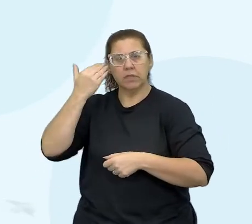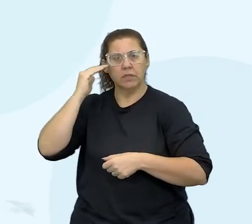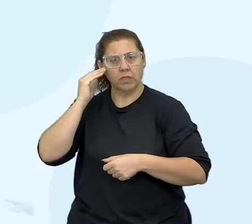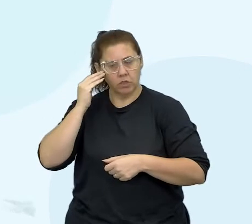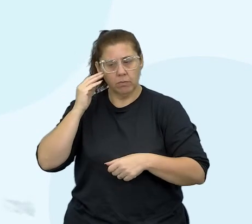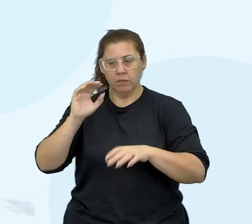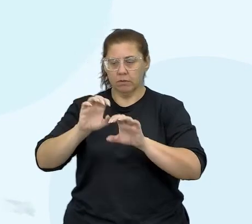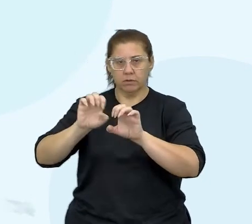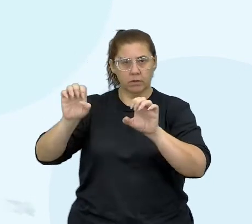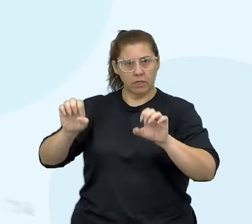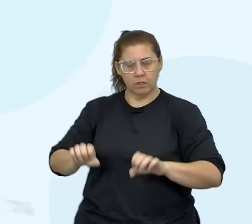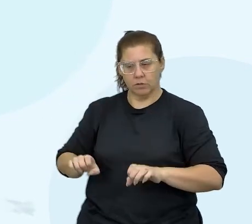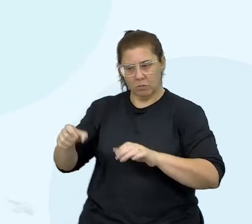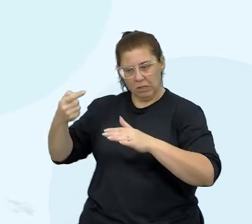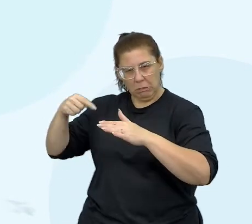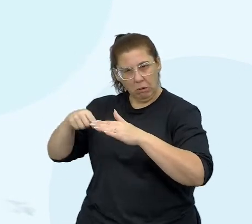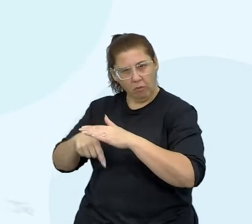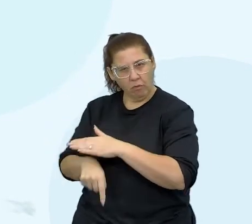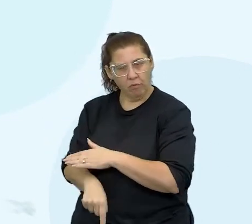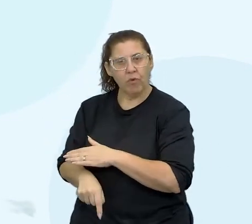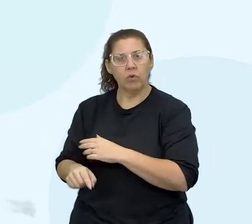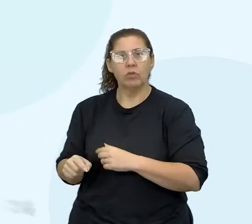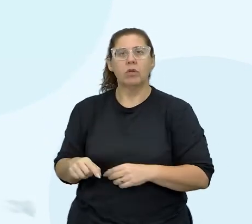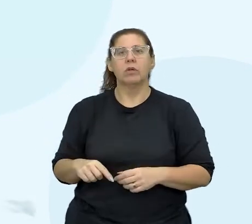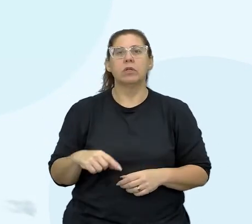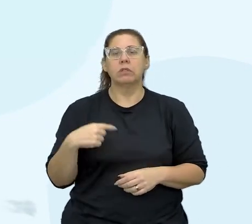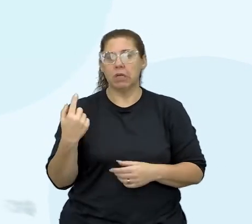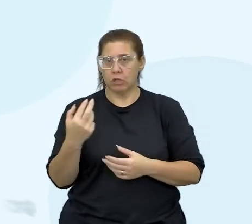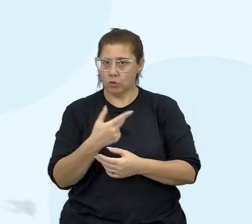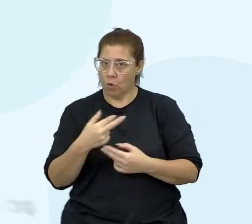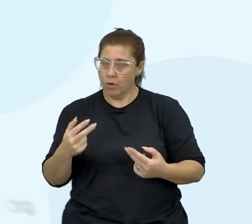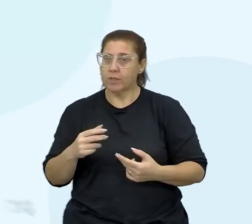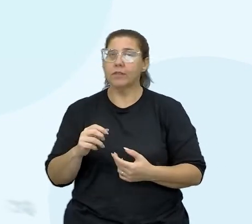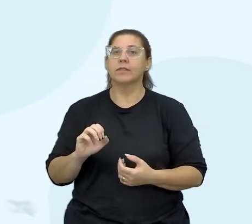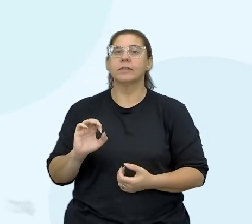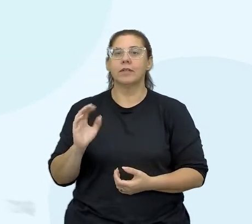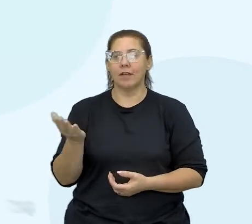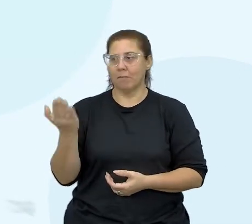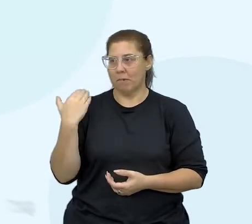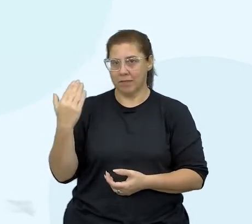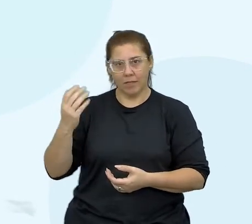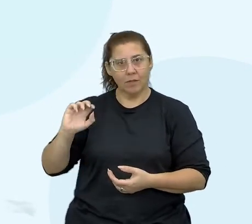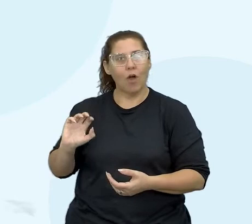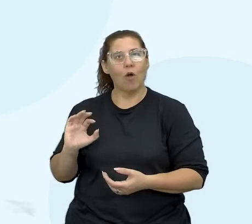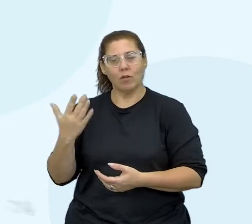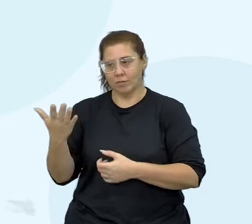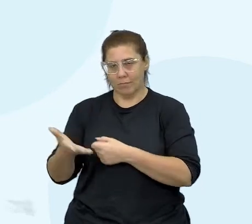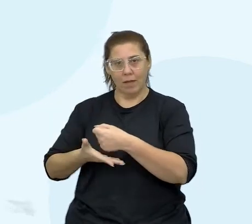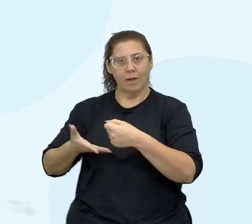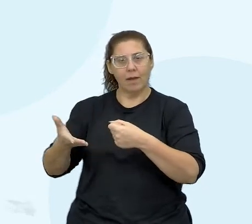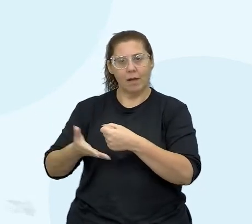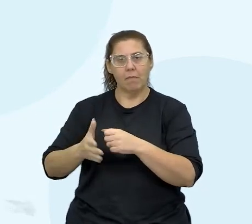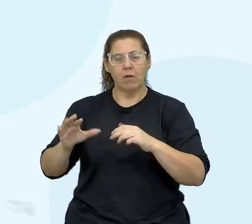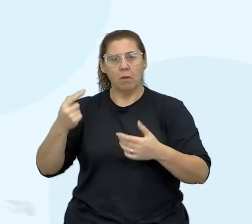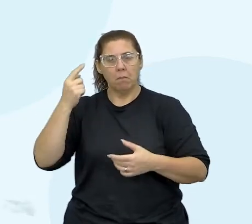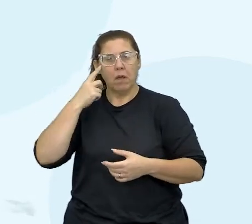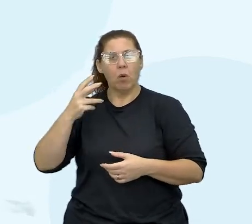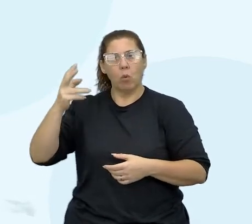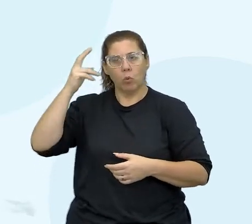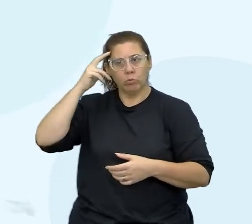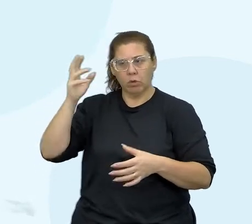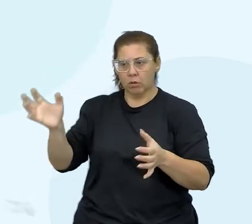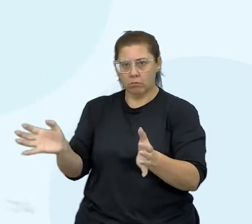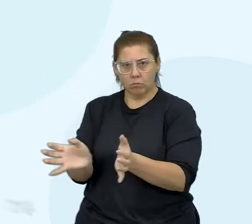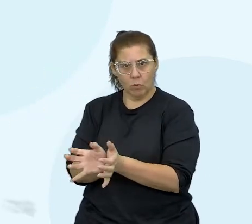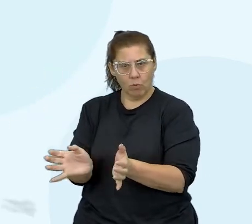das estruturas mais profundas nas quais os eventos históricos se baseiam. Quando a gente fala sobre, por exemplo, a cultura de massa,